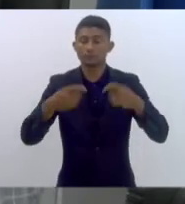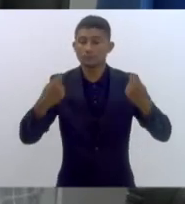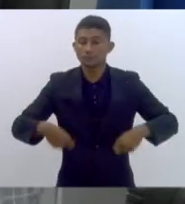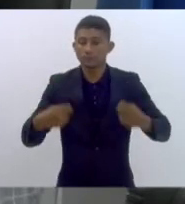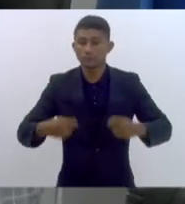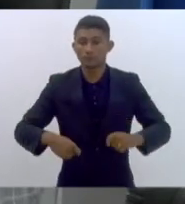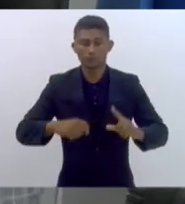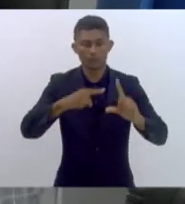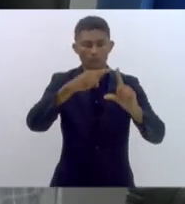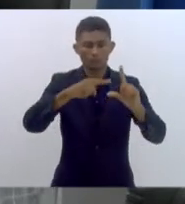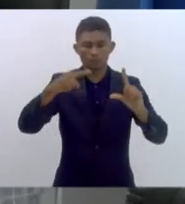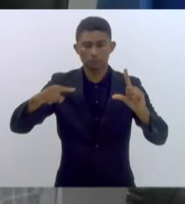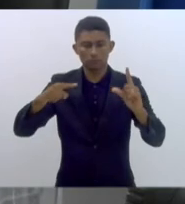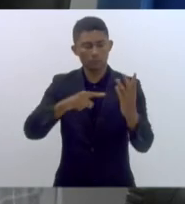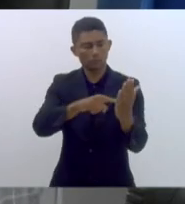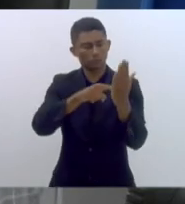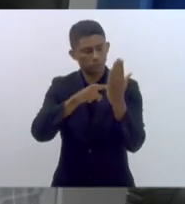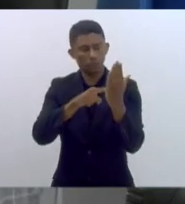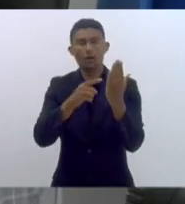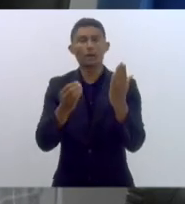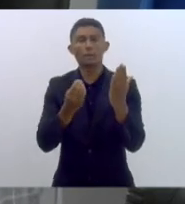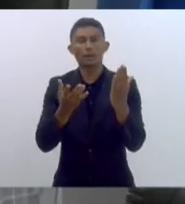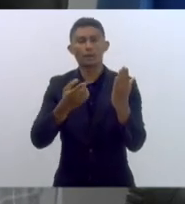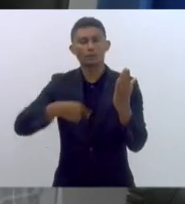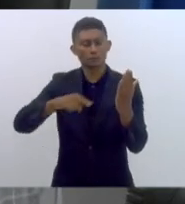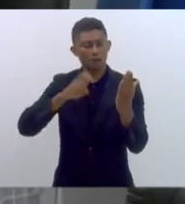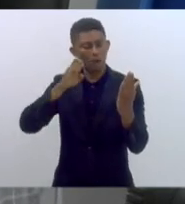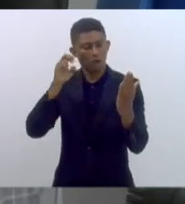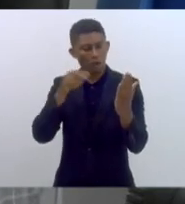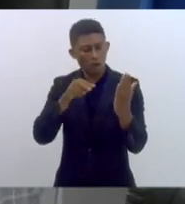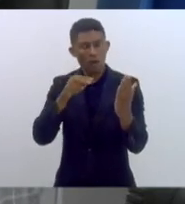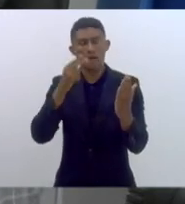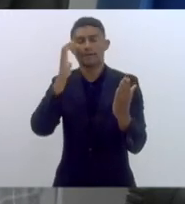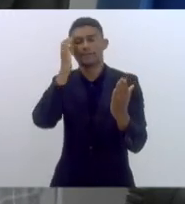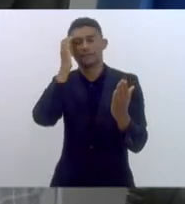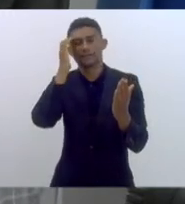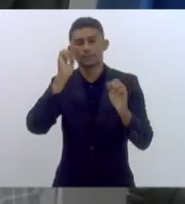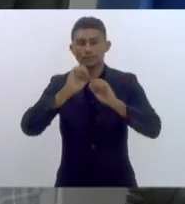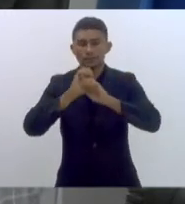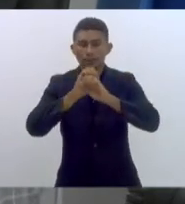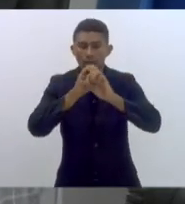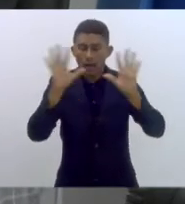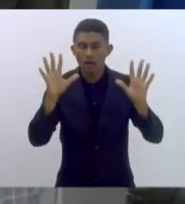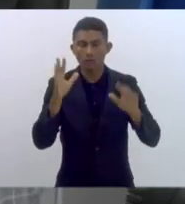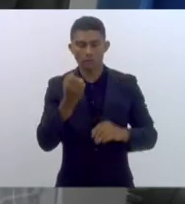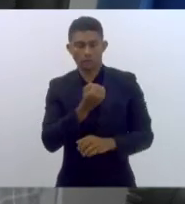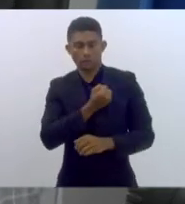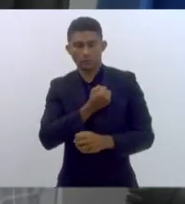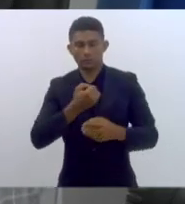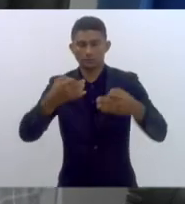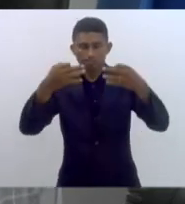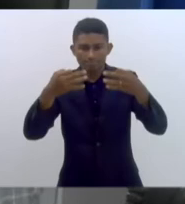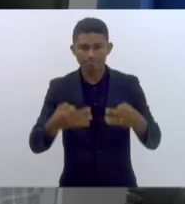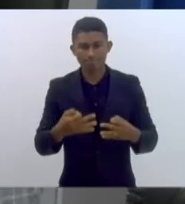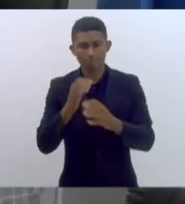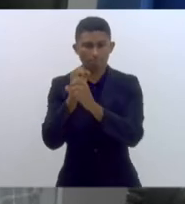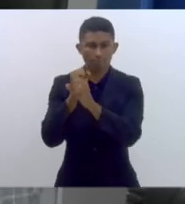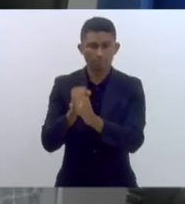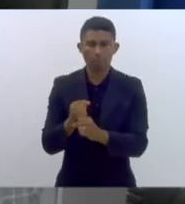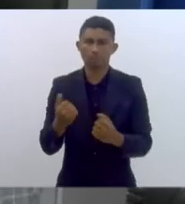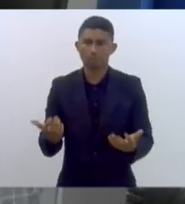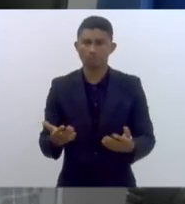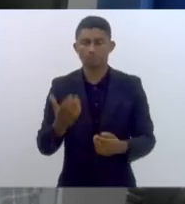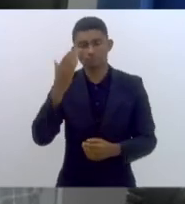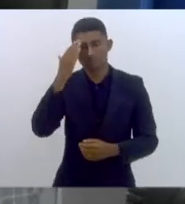quando a gente falar, sabe, também numericamente do que está simbolizando.